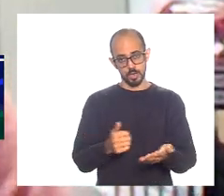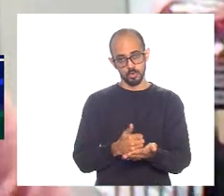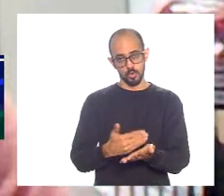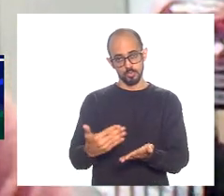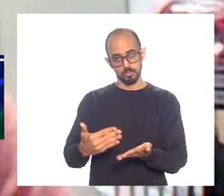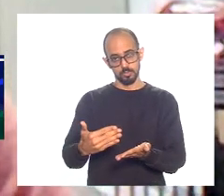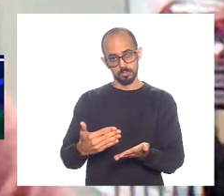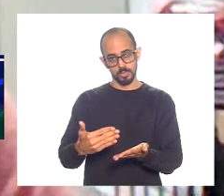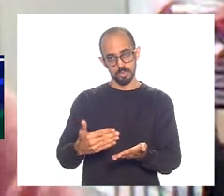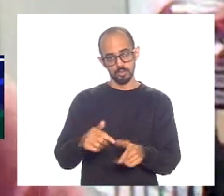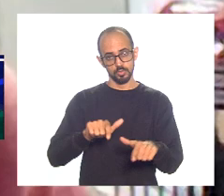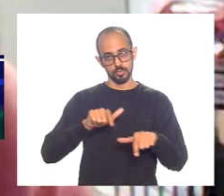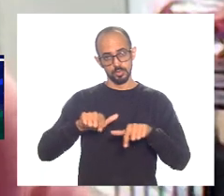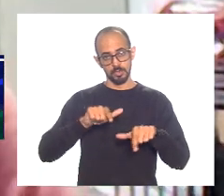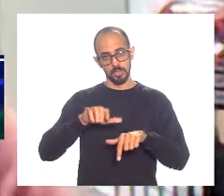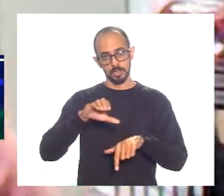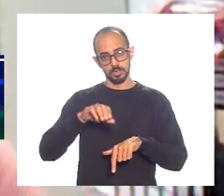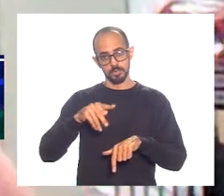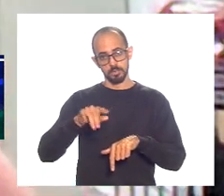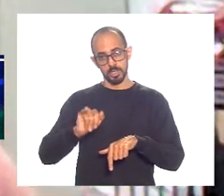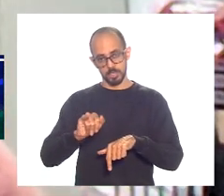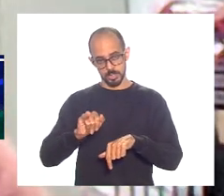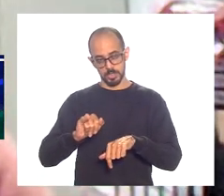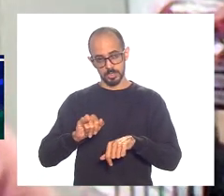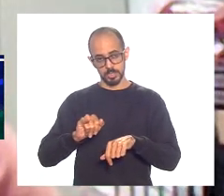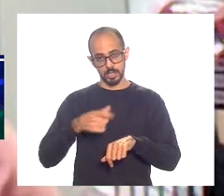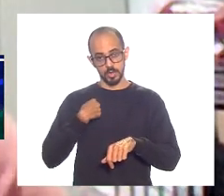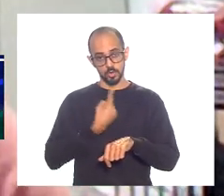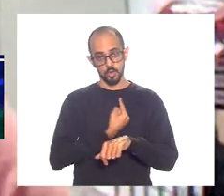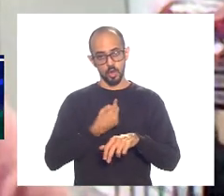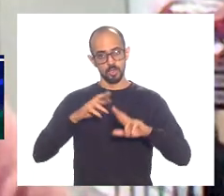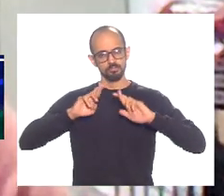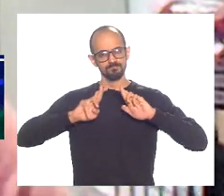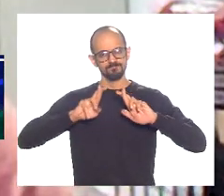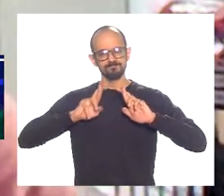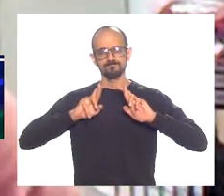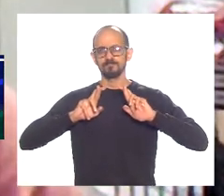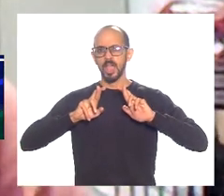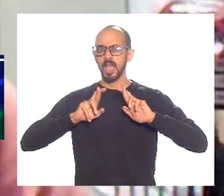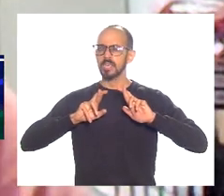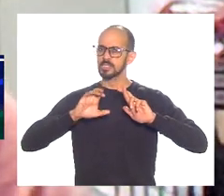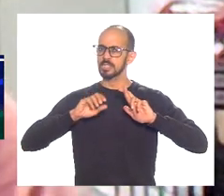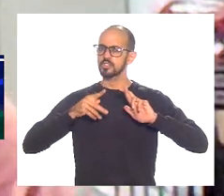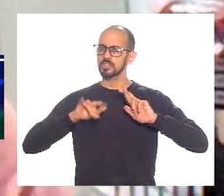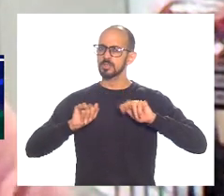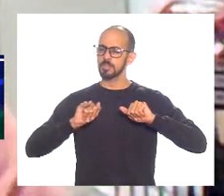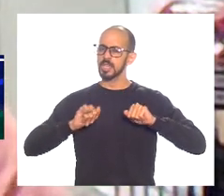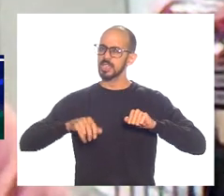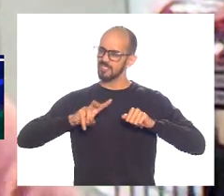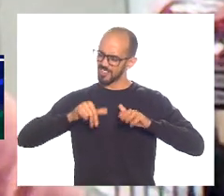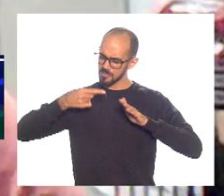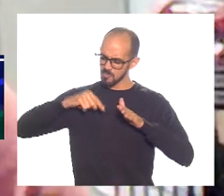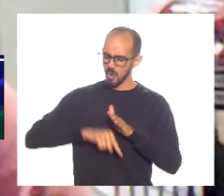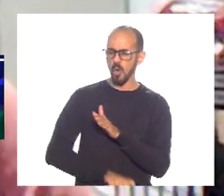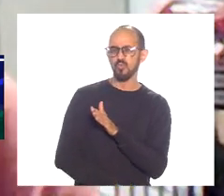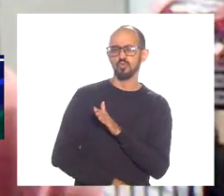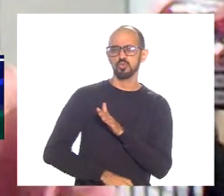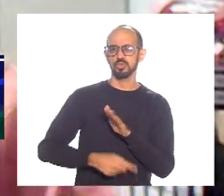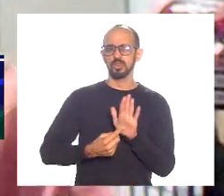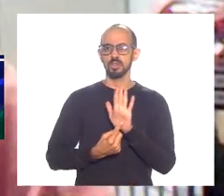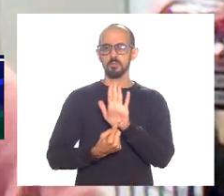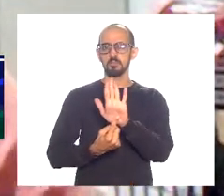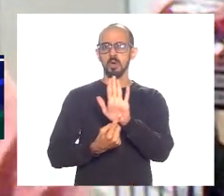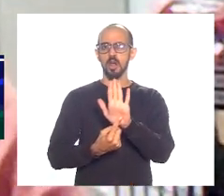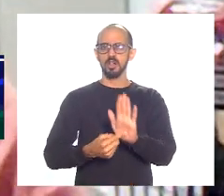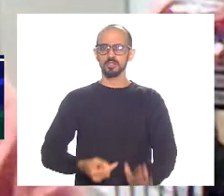trabalhos da CPI, a nossa expectativa é de que essa seja uma CPI para valer, que aprofunde as investigações, que mostre a